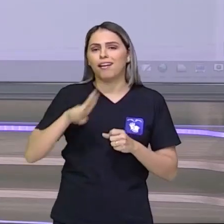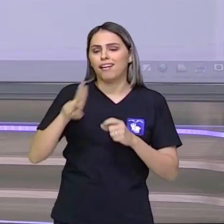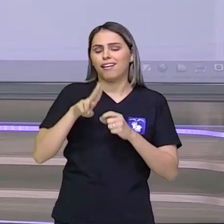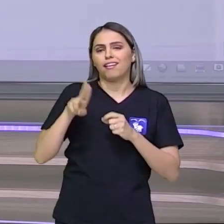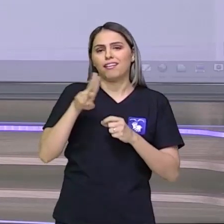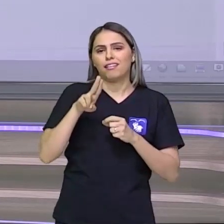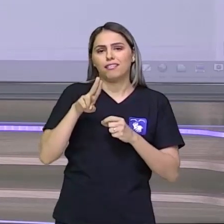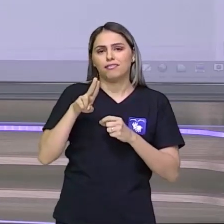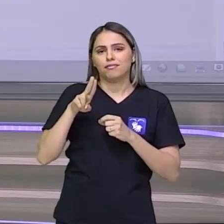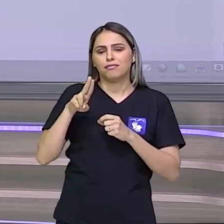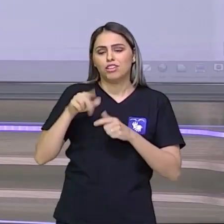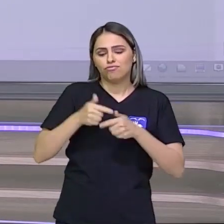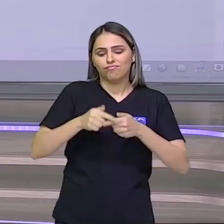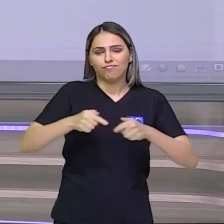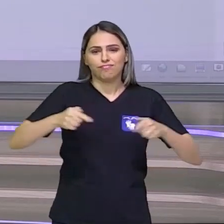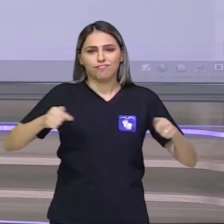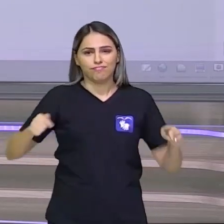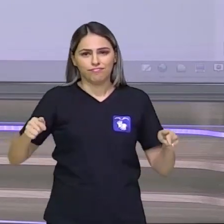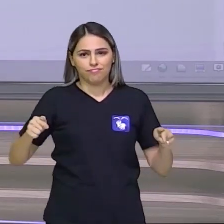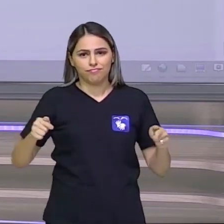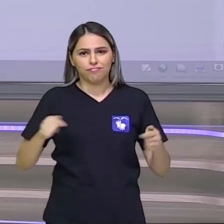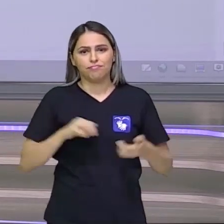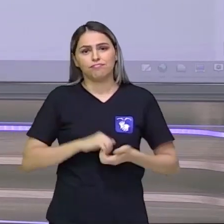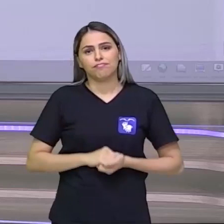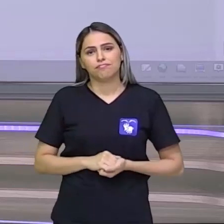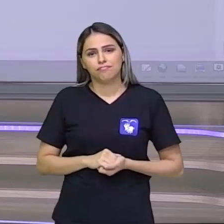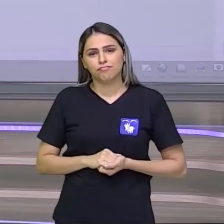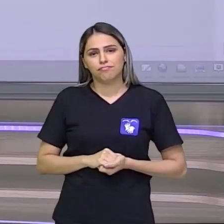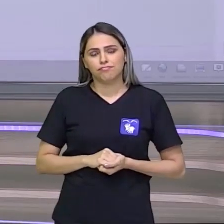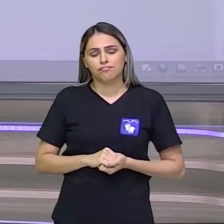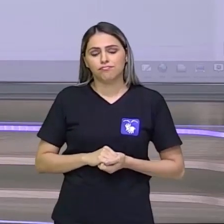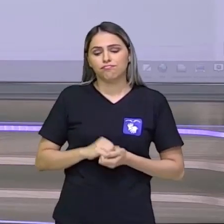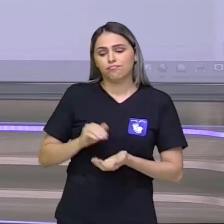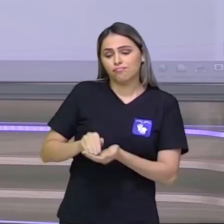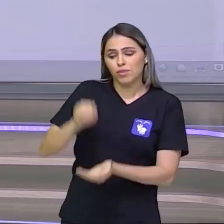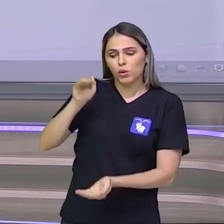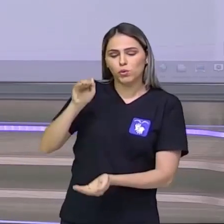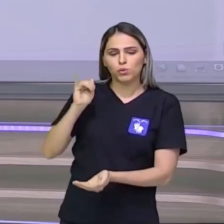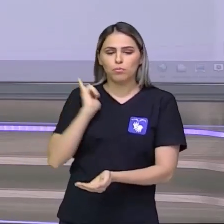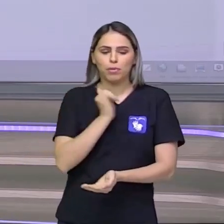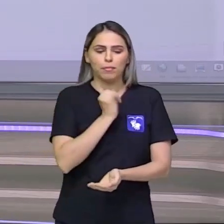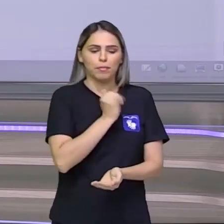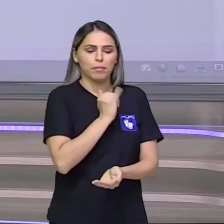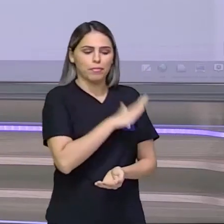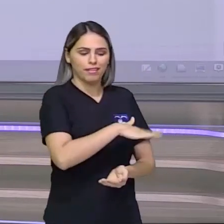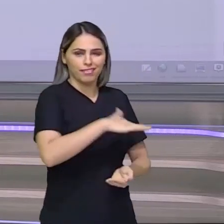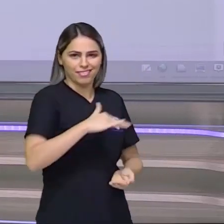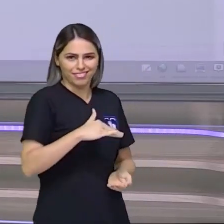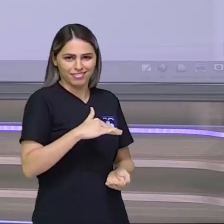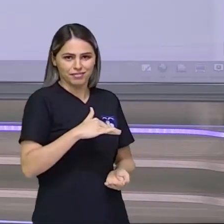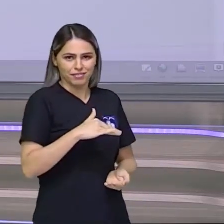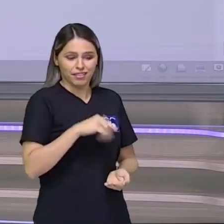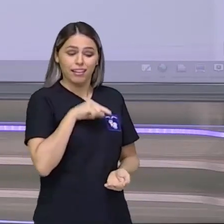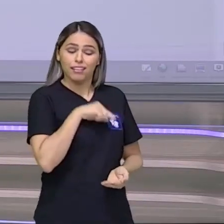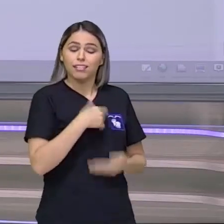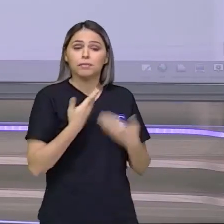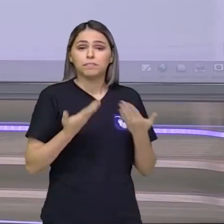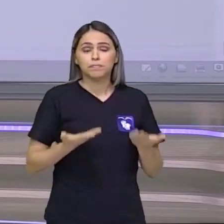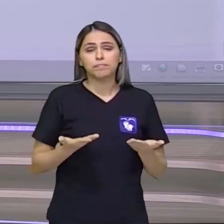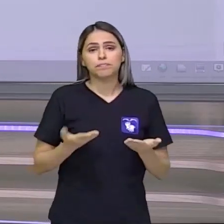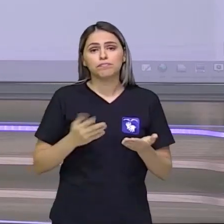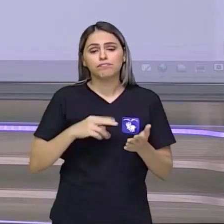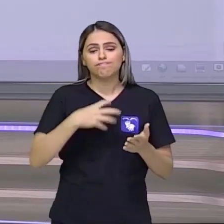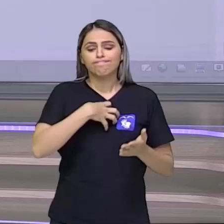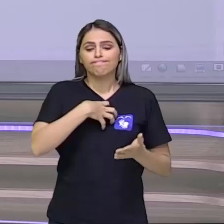de geração em geração. Ou seja, do adulto para a criança. É dessa forma que